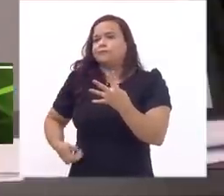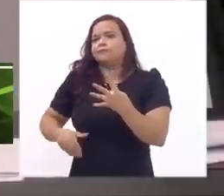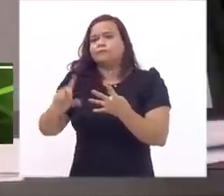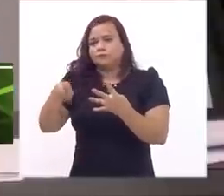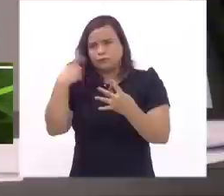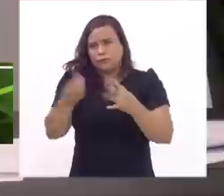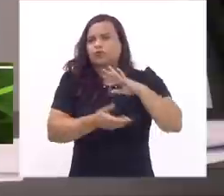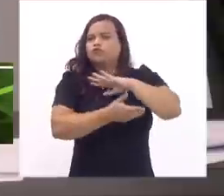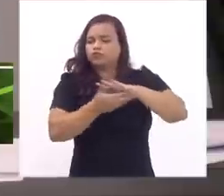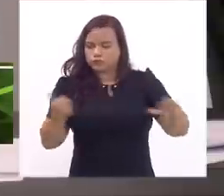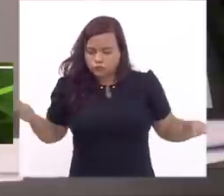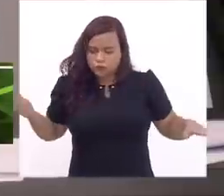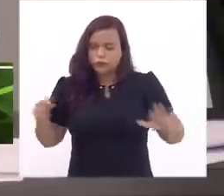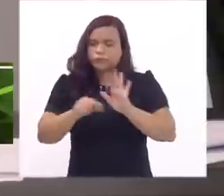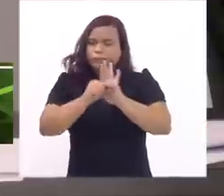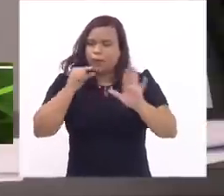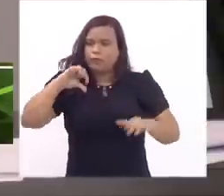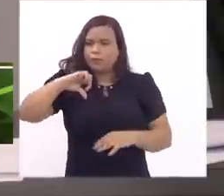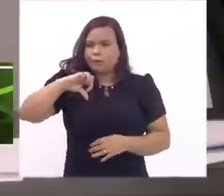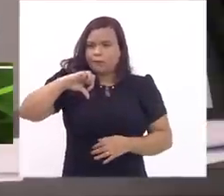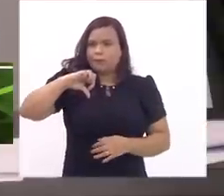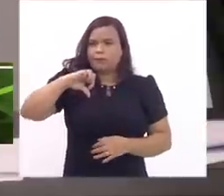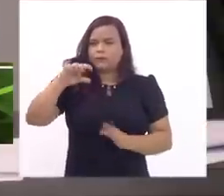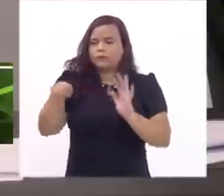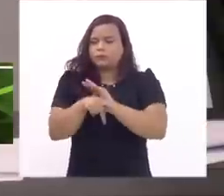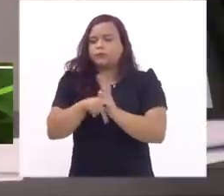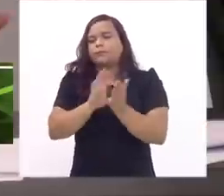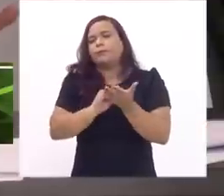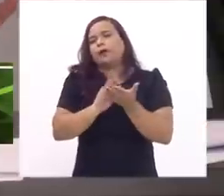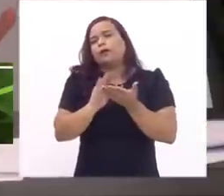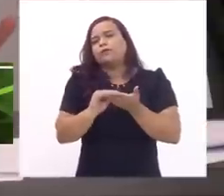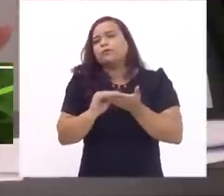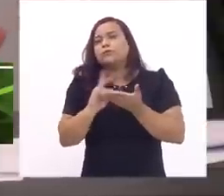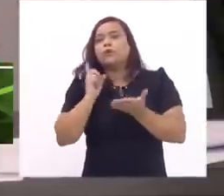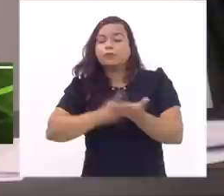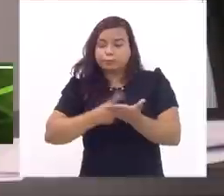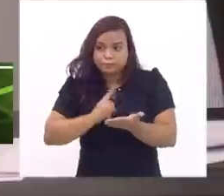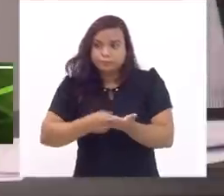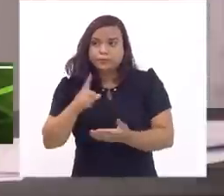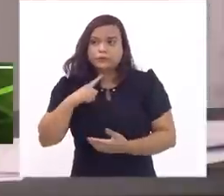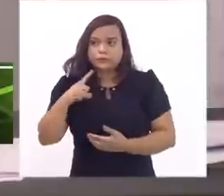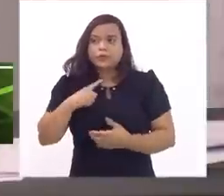a mensagem nona da pauta, com o compromisso de